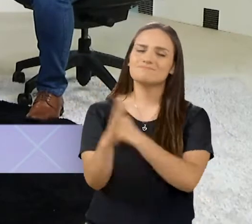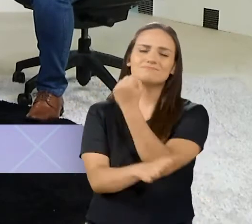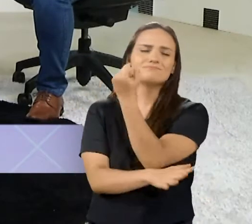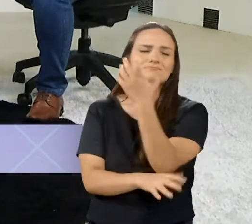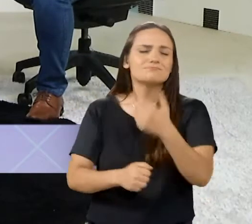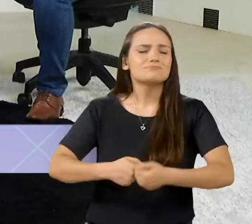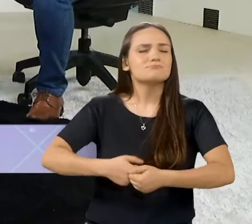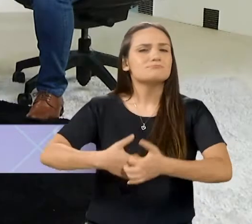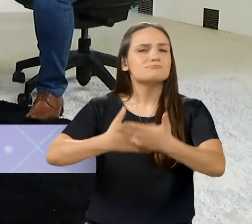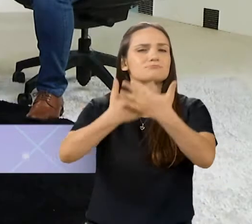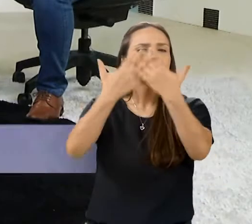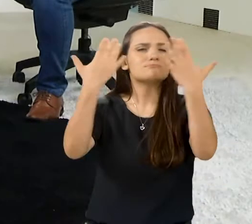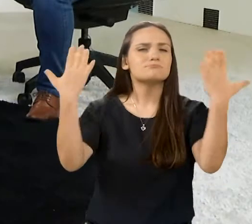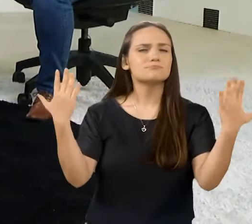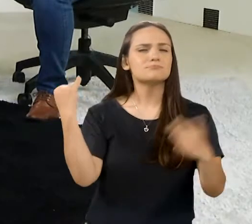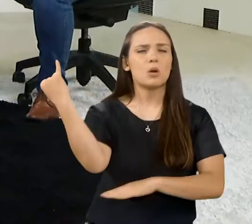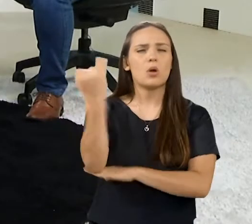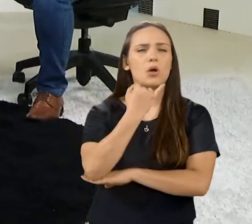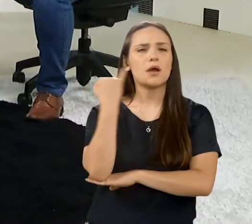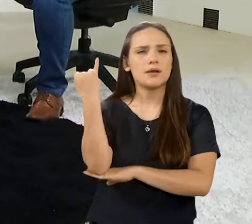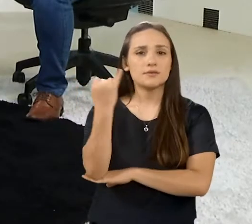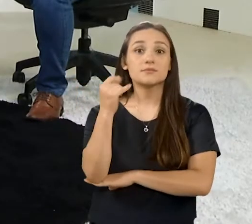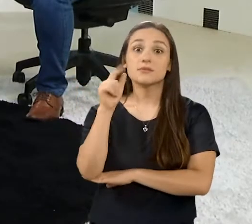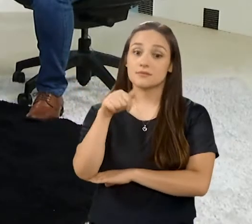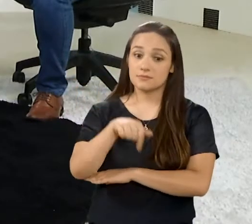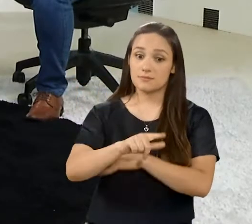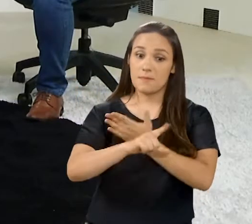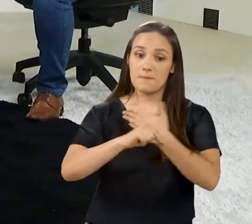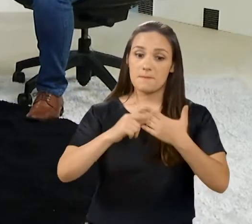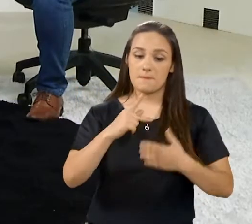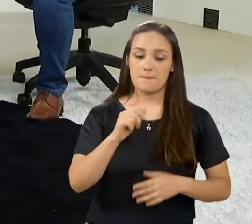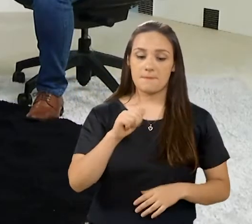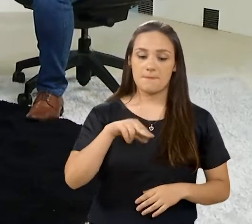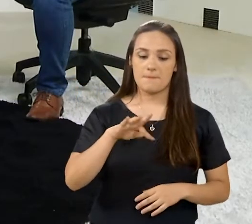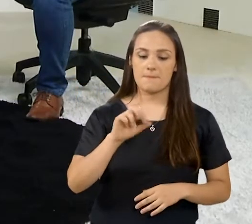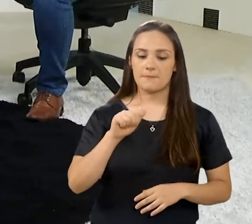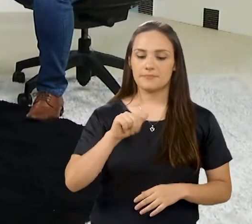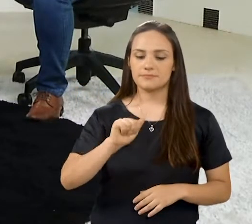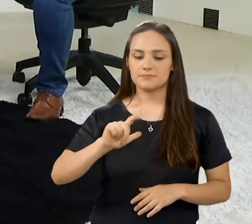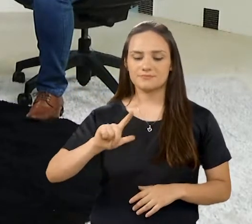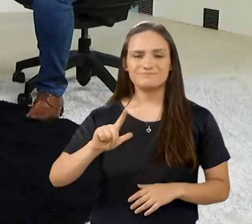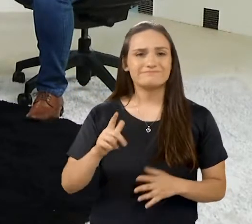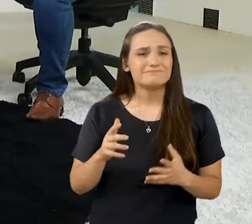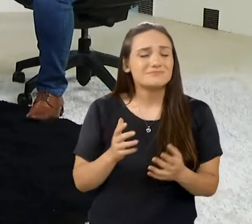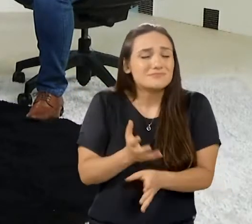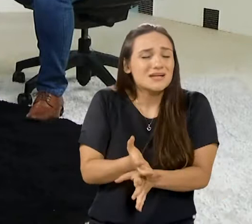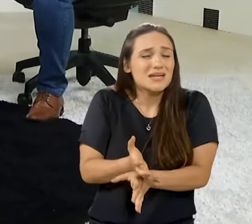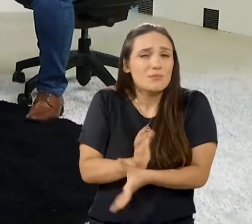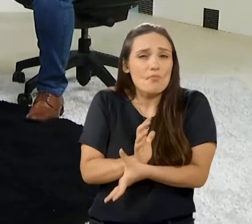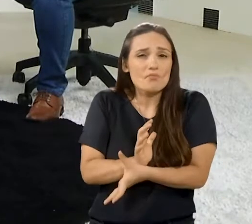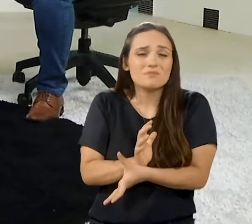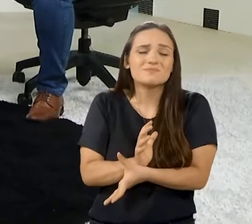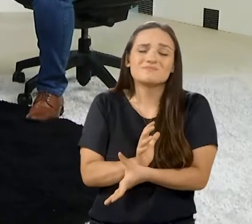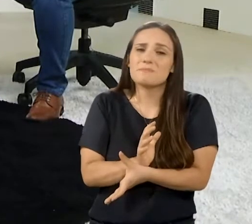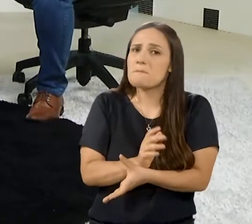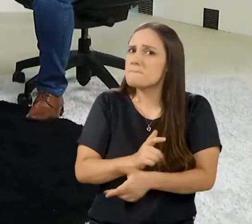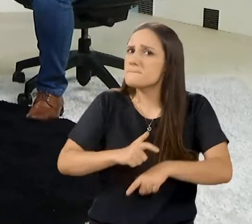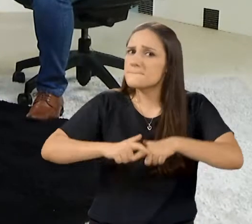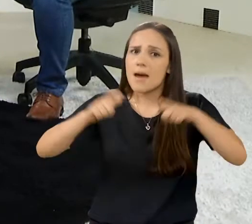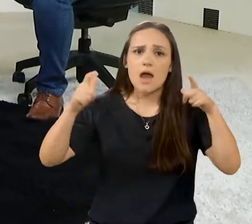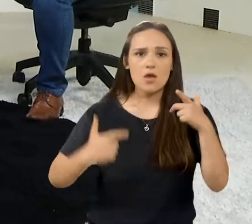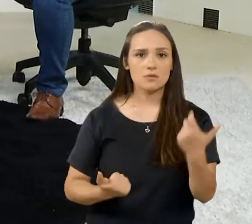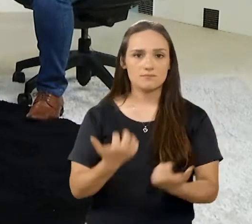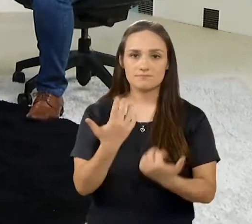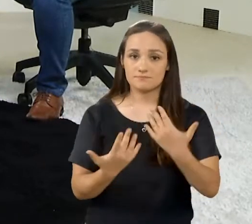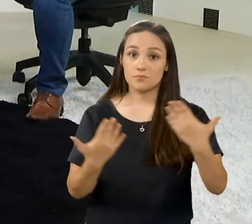em biodiversidade e importantes do planeta, o Pantanal, que passa pela maior seca e o número de queimadas das últimas